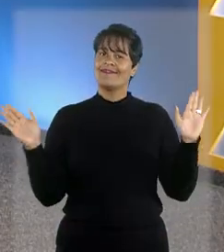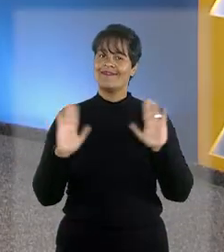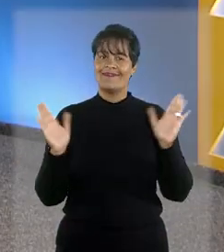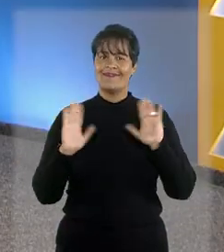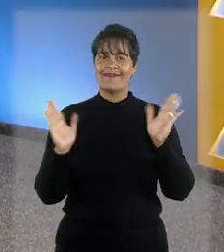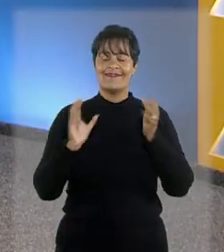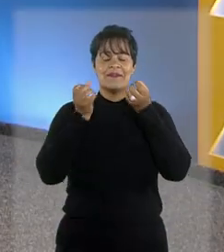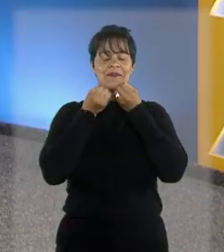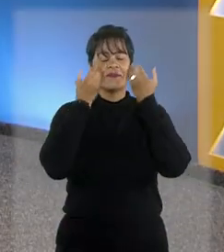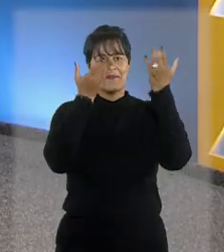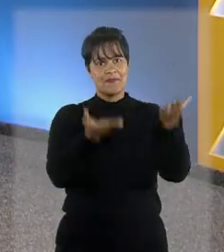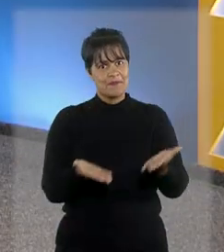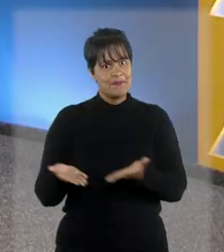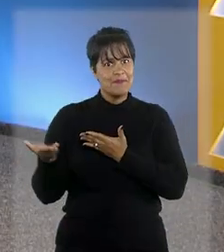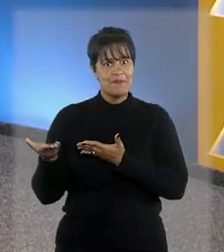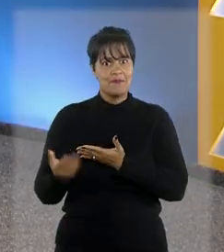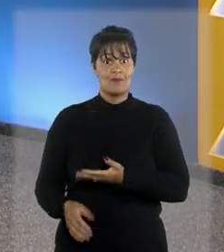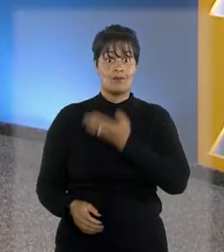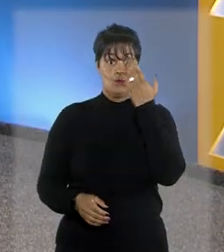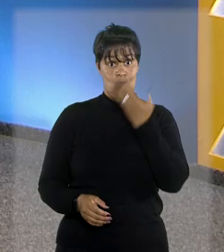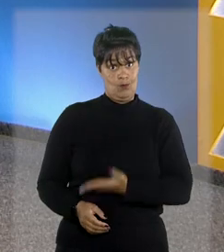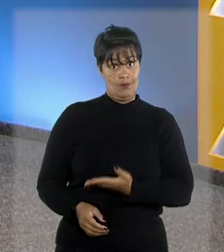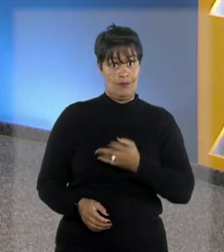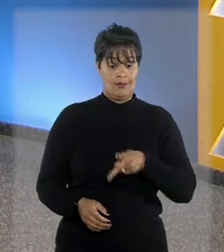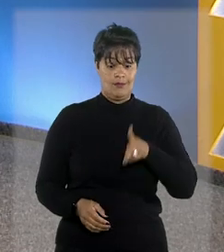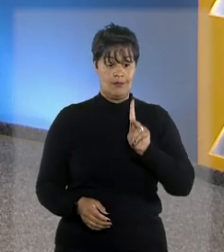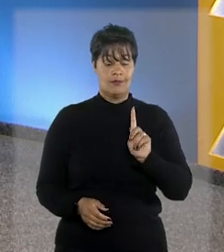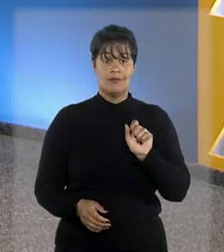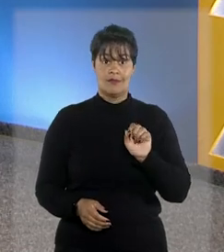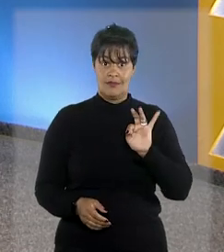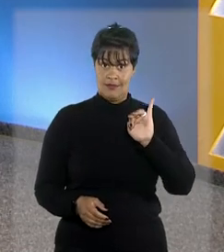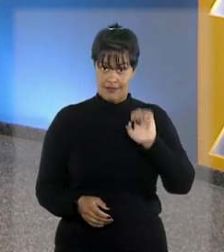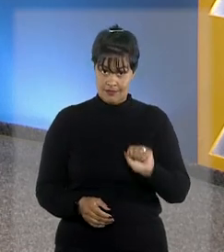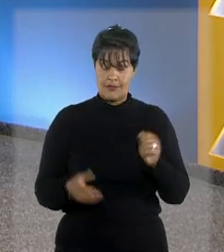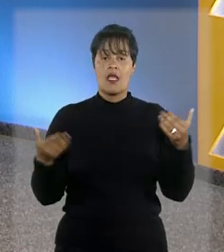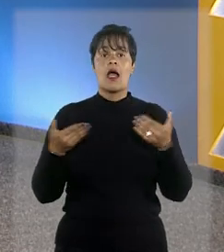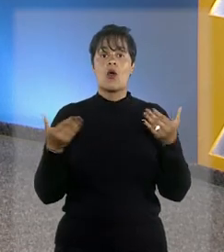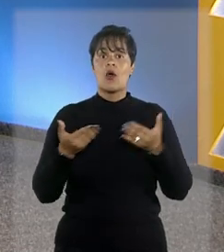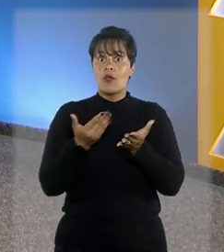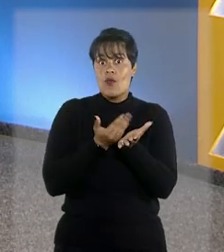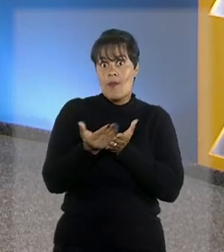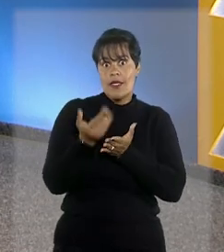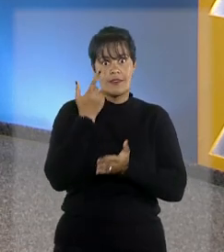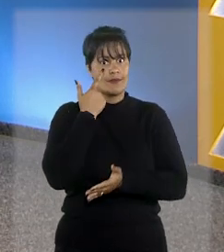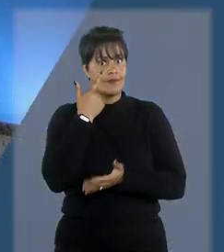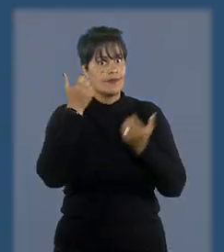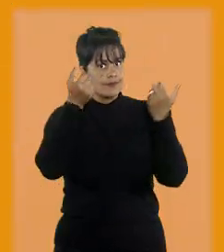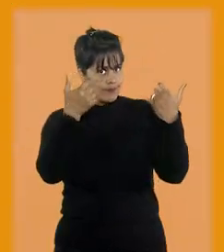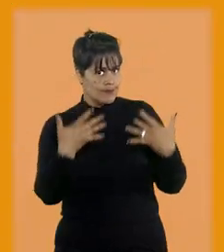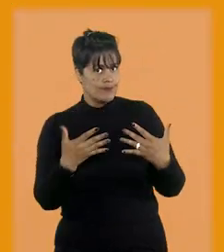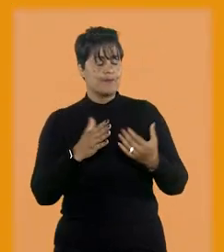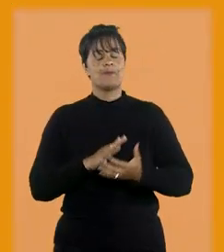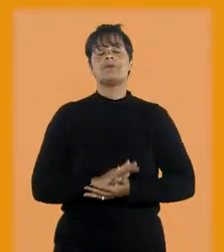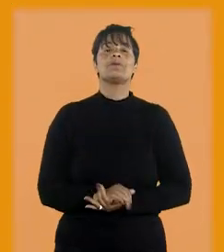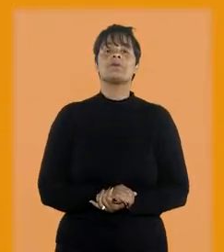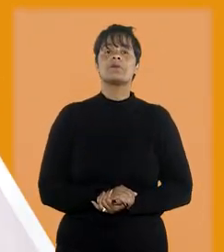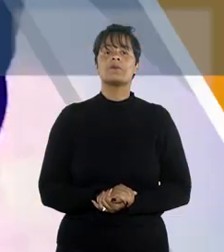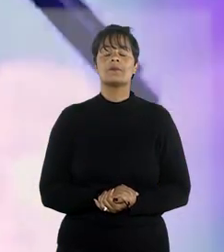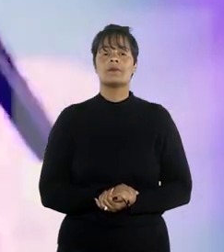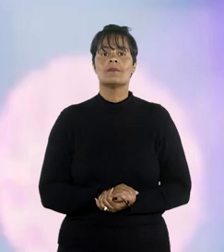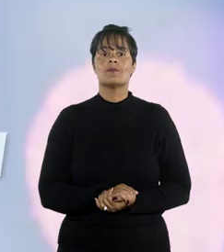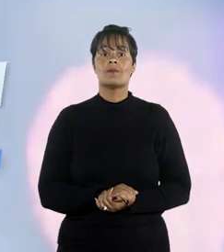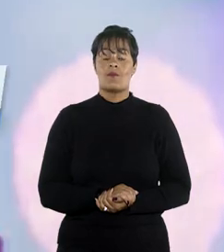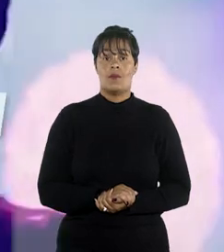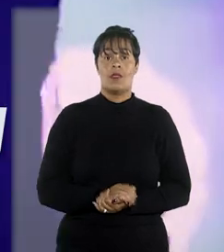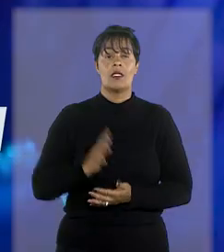Olá, seja muito bem-vindo. Eu sou Kátia Gomes e o STJ Notícias está no ar. No programa de hoje você